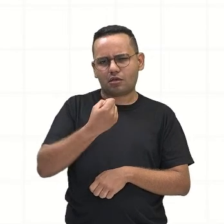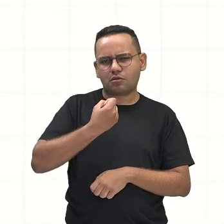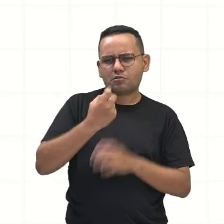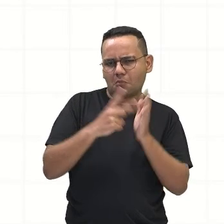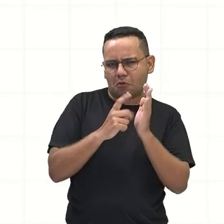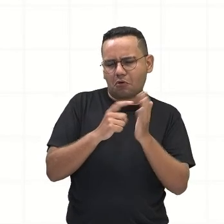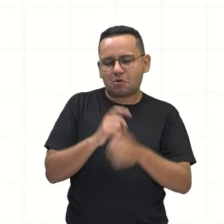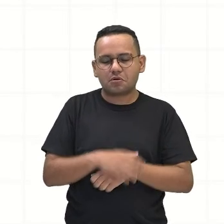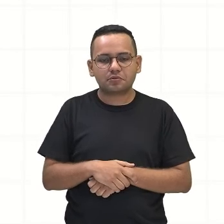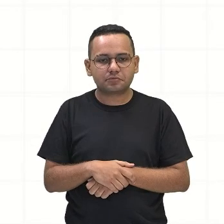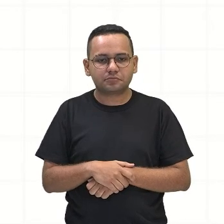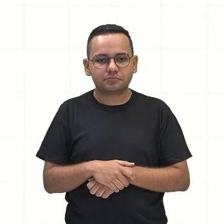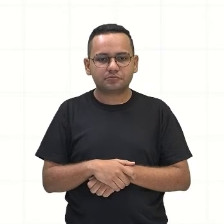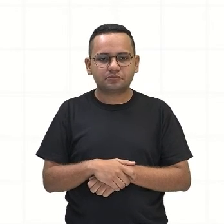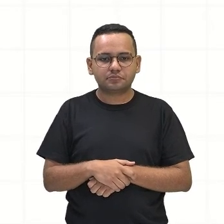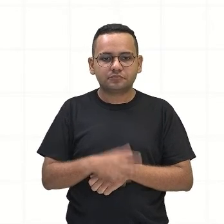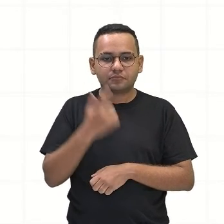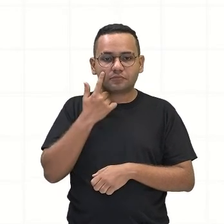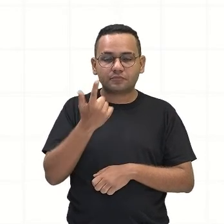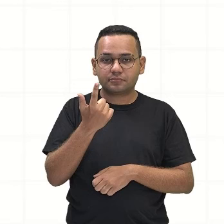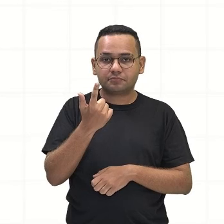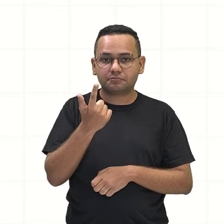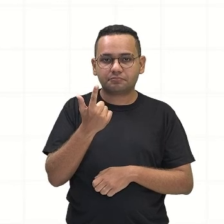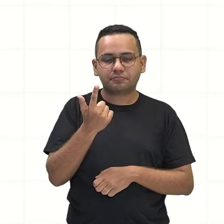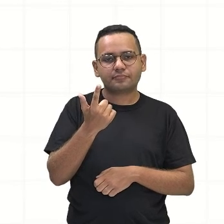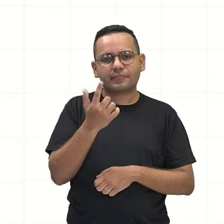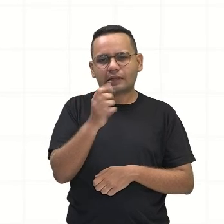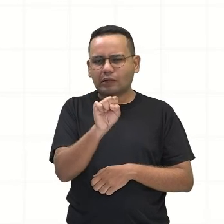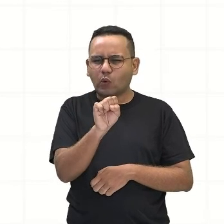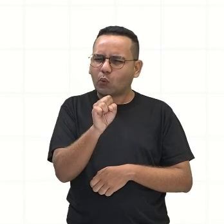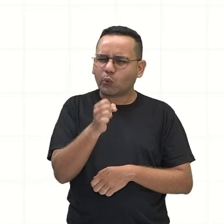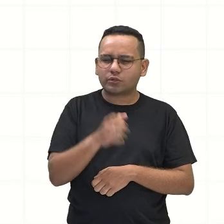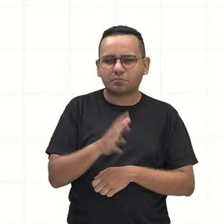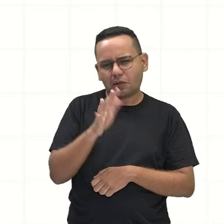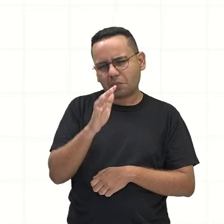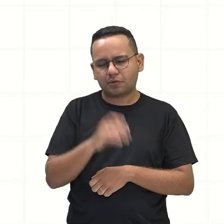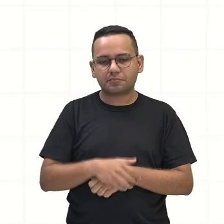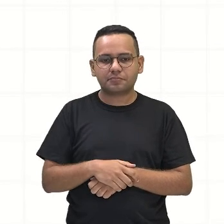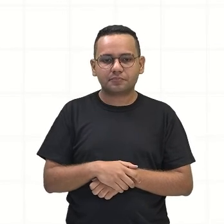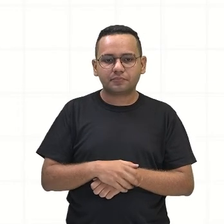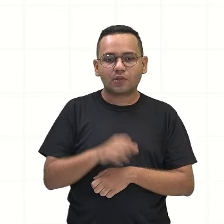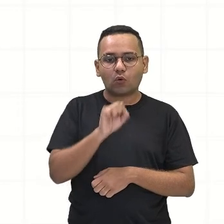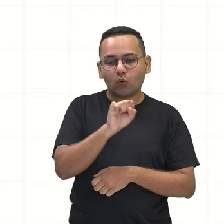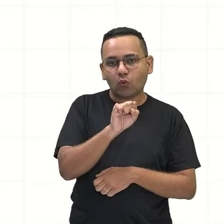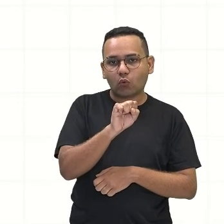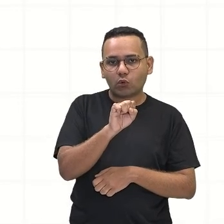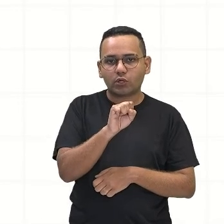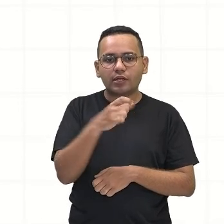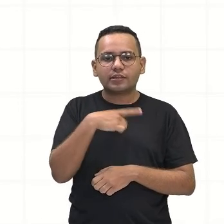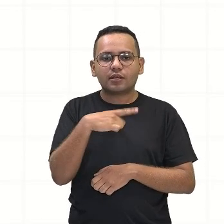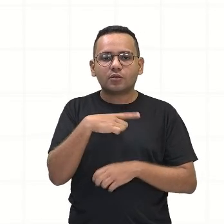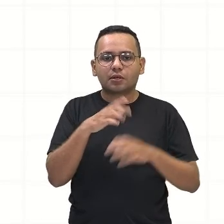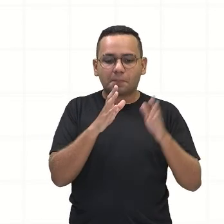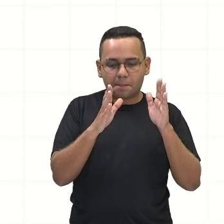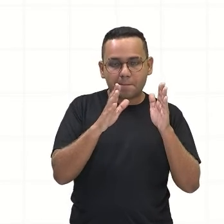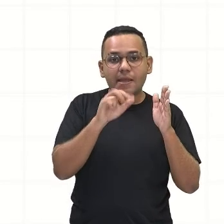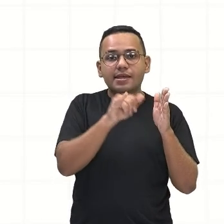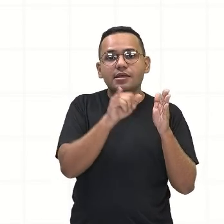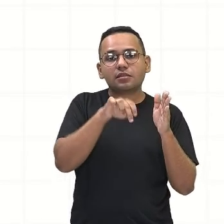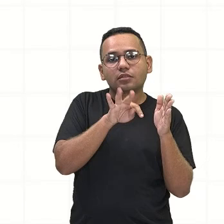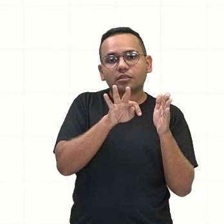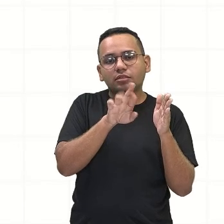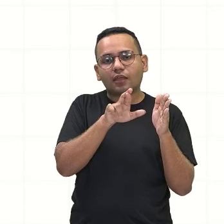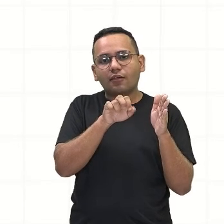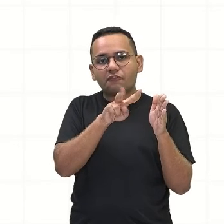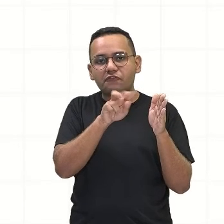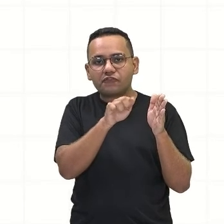chegou próximo do 8, né, aqui já quem tirou 8 são os intervalos, né, até próximo do